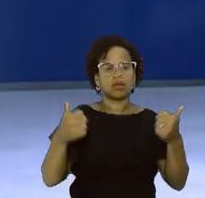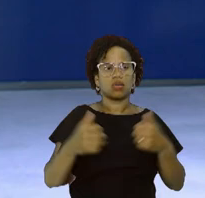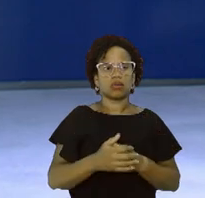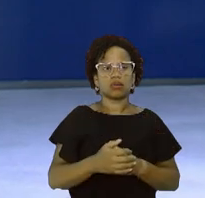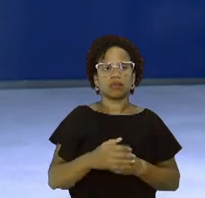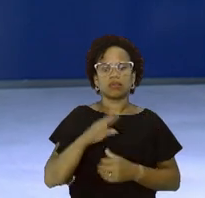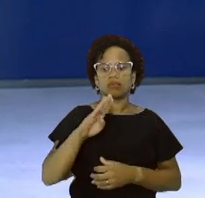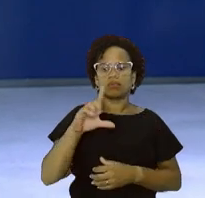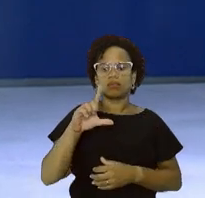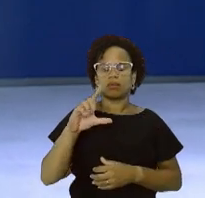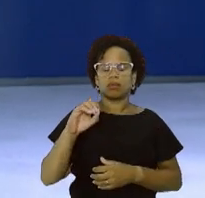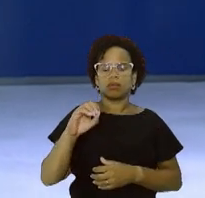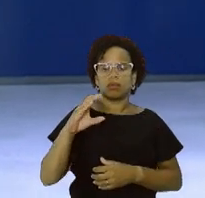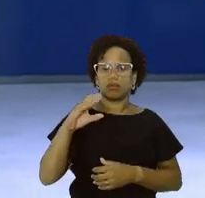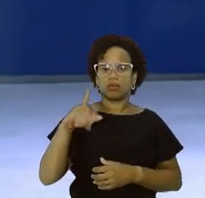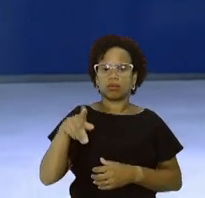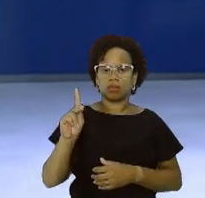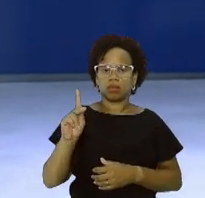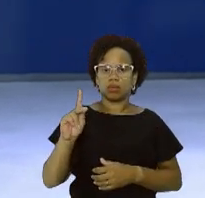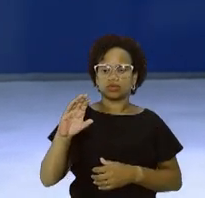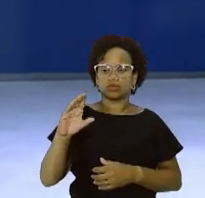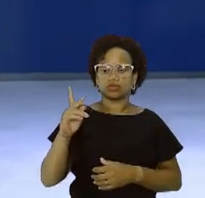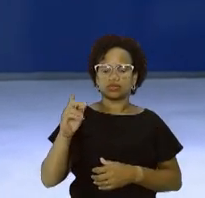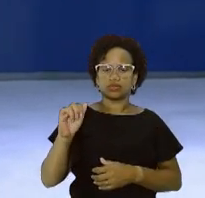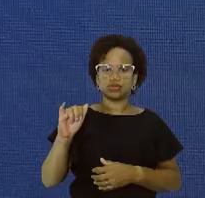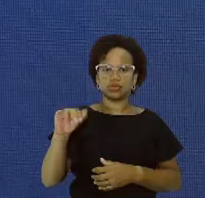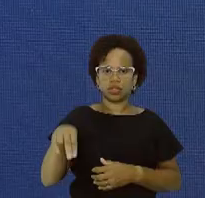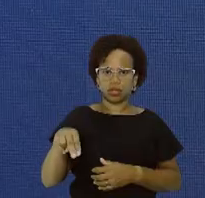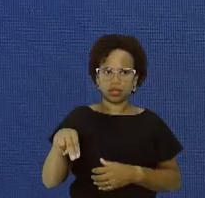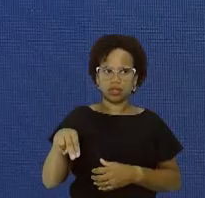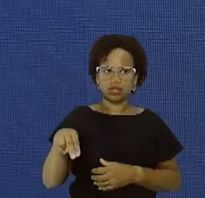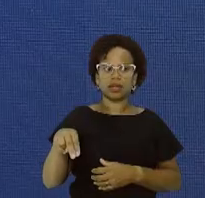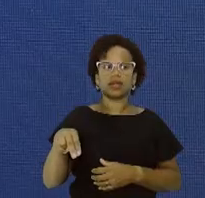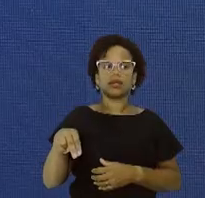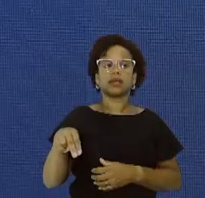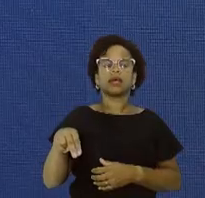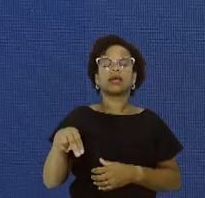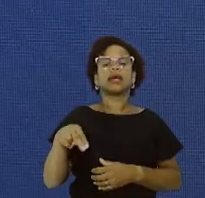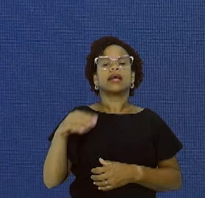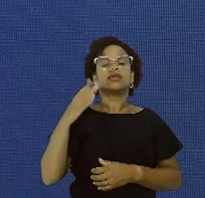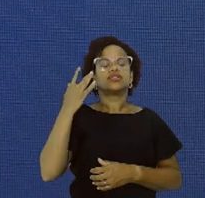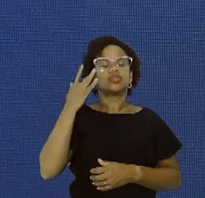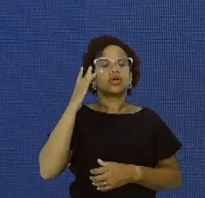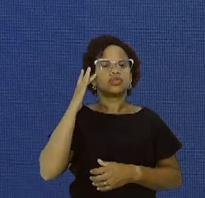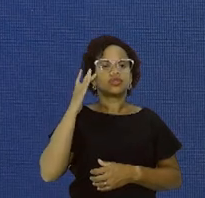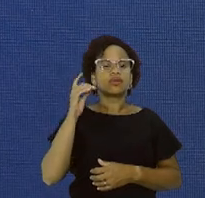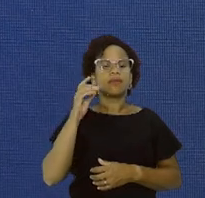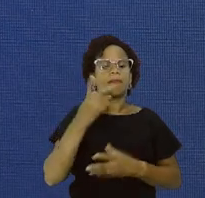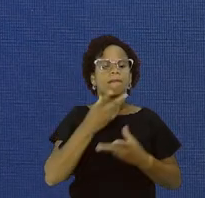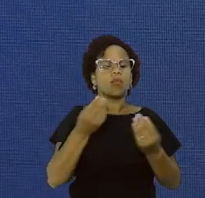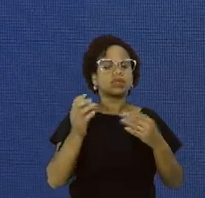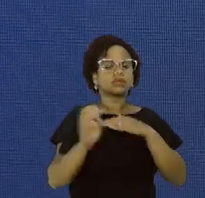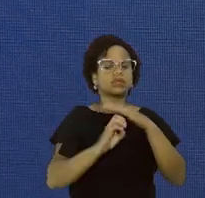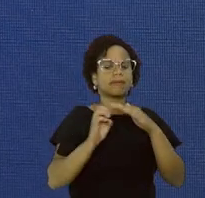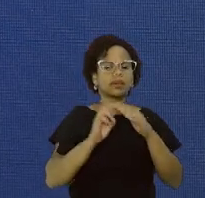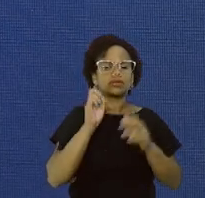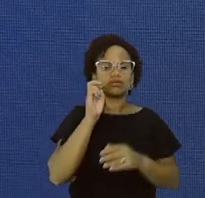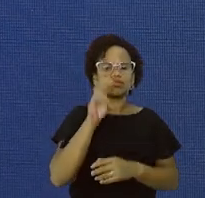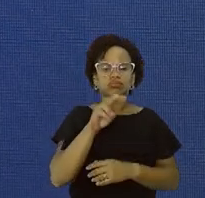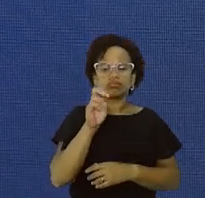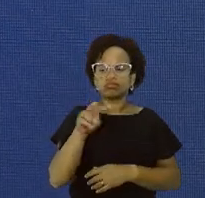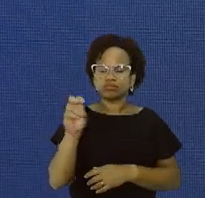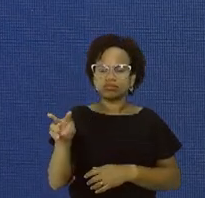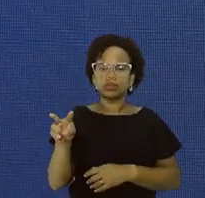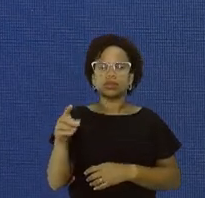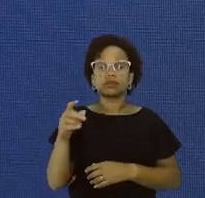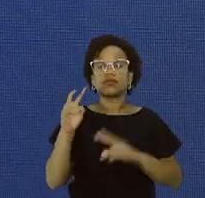dentro do que é de serviços financeiros a gente acha que a gente olhou muitas empresas de quando a gente olhou para o tema de cripto